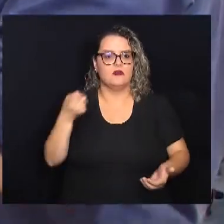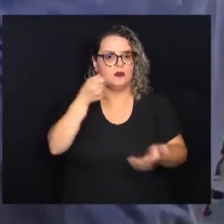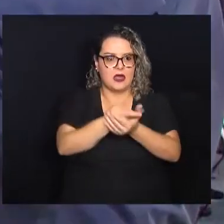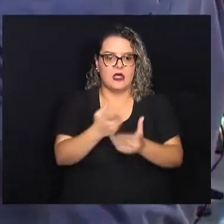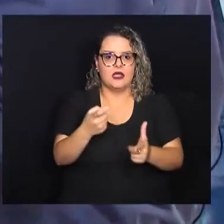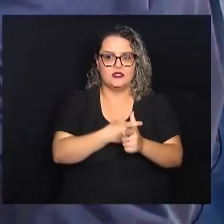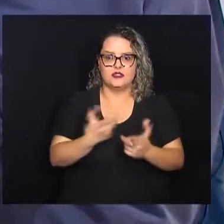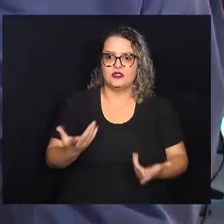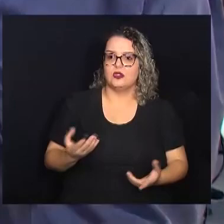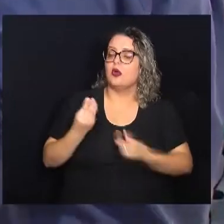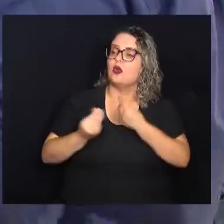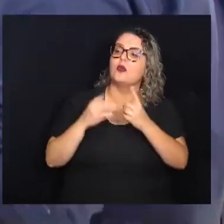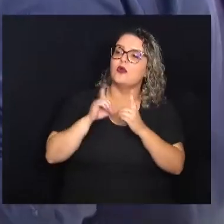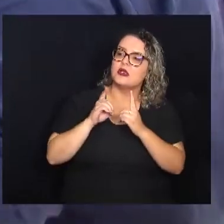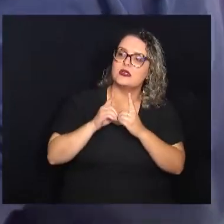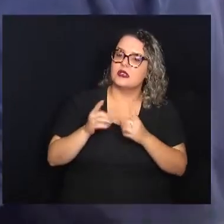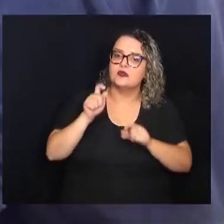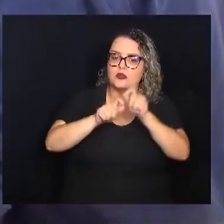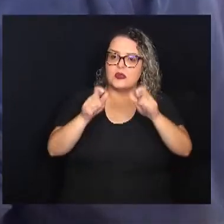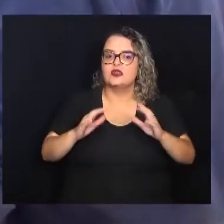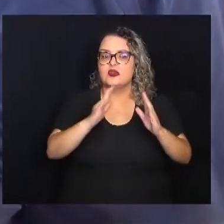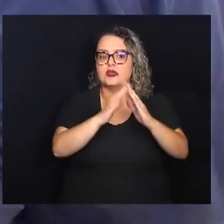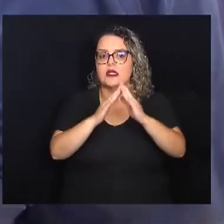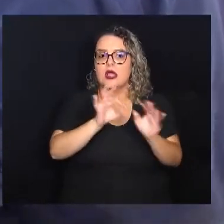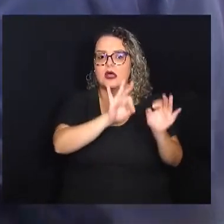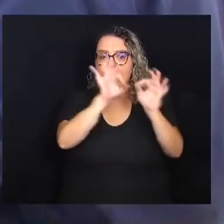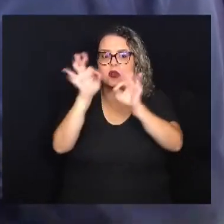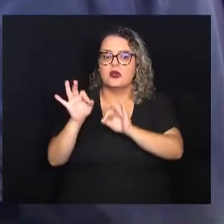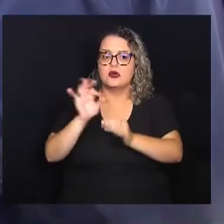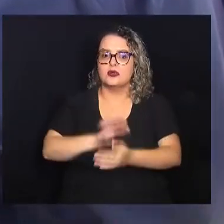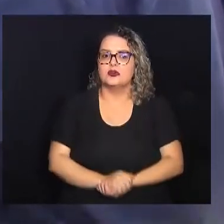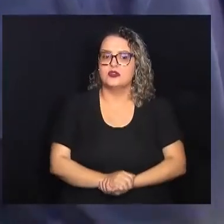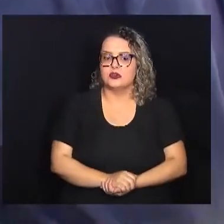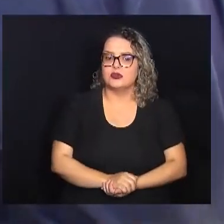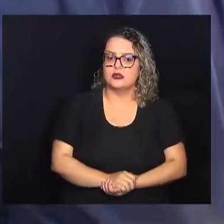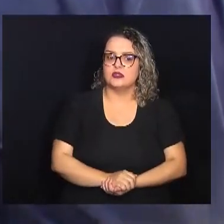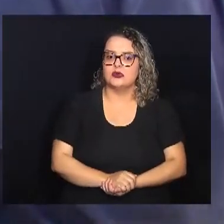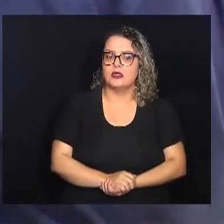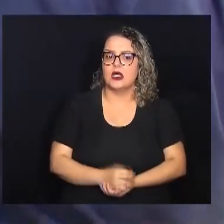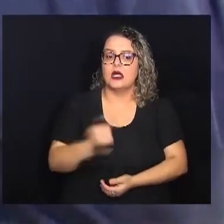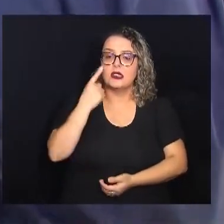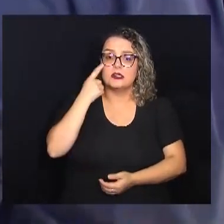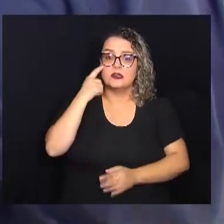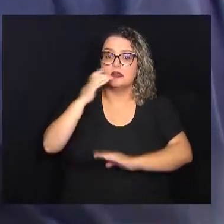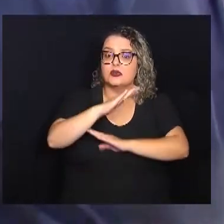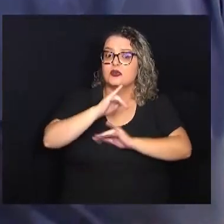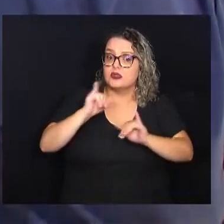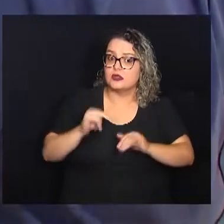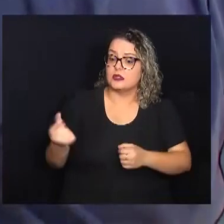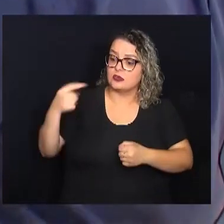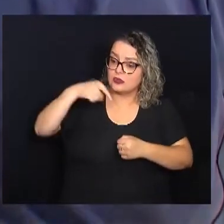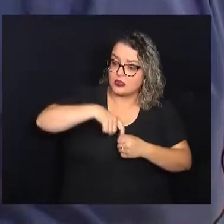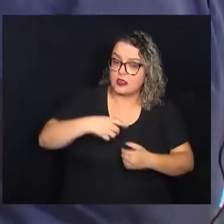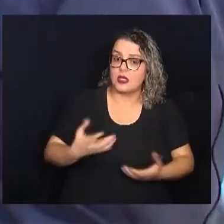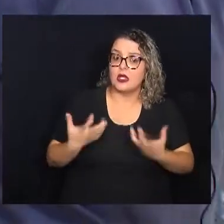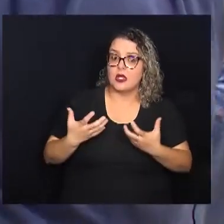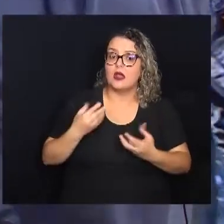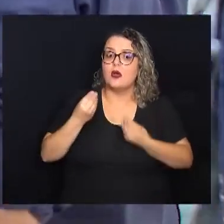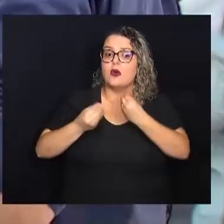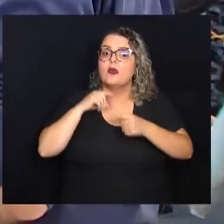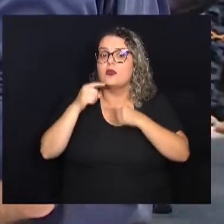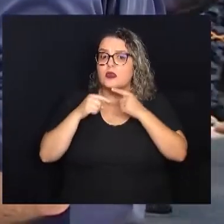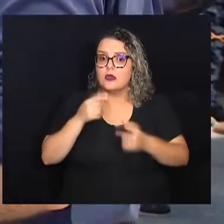Como foi o atendimento para o pessoal que está em casa acompanhando, não é, a gente, assistindo ao Câmara Notícias, tem interesse de vir, está um pouco em dúvida, como que